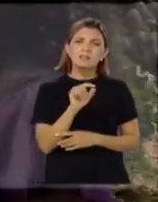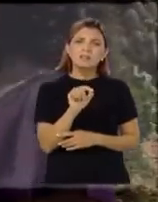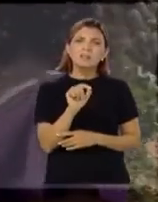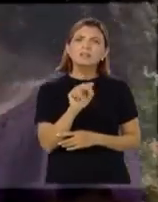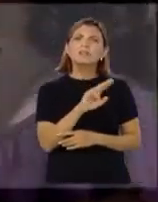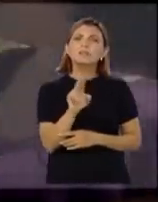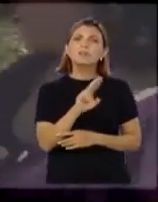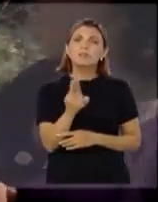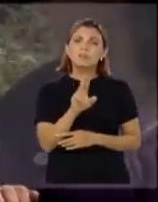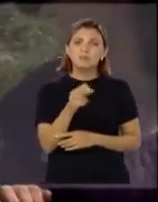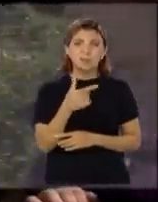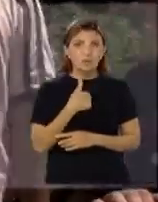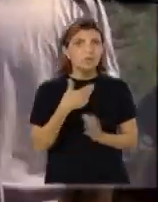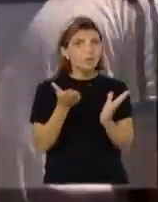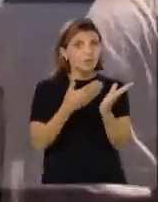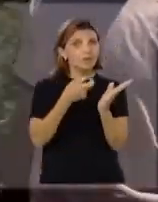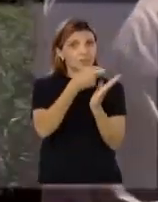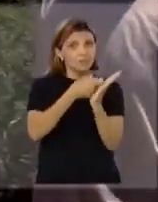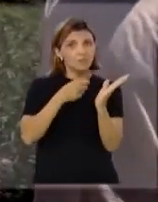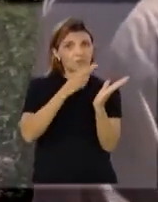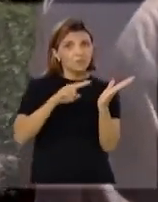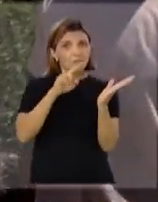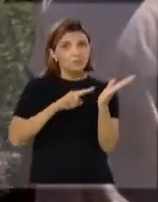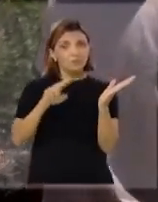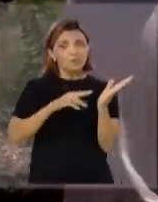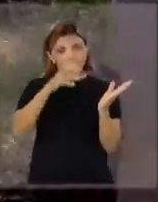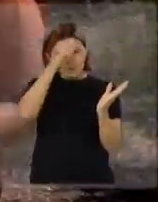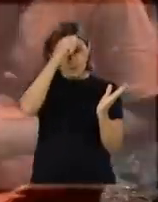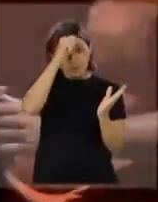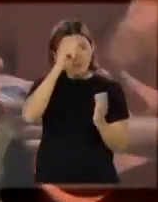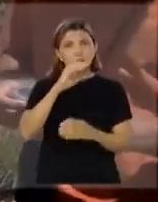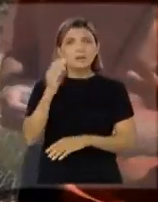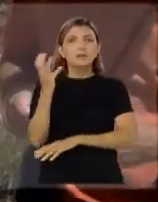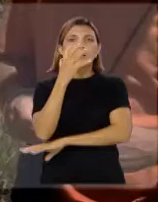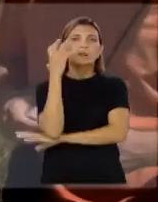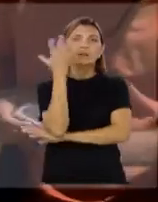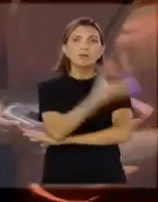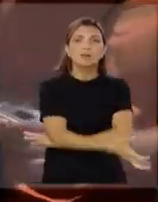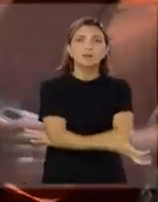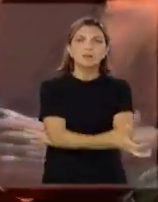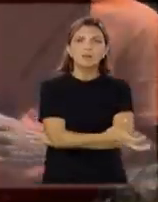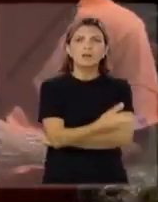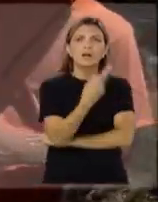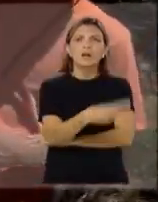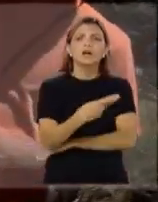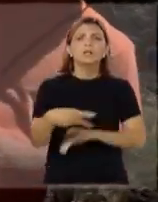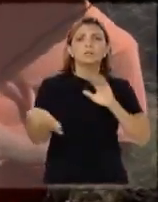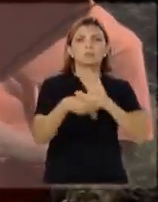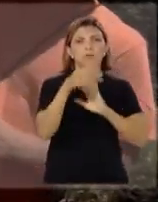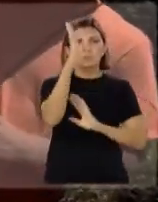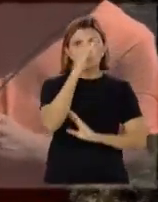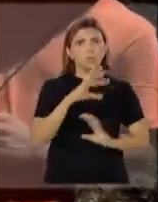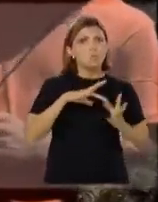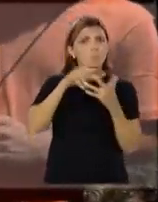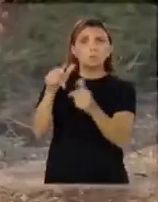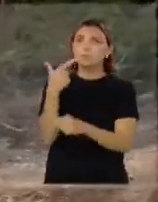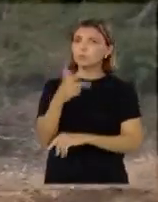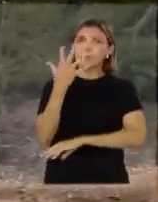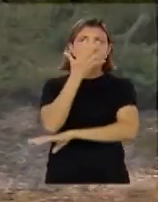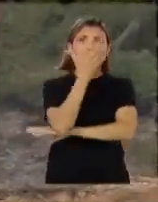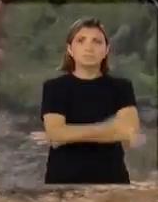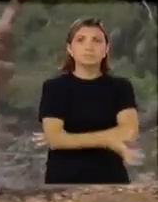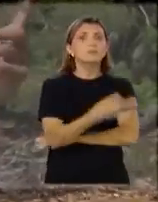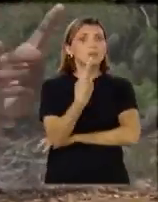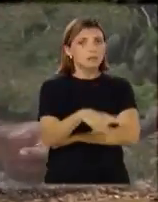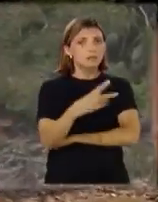Não é só você que sabe dessas coisas. É, você andou fuçando no meu caderno. É, mas sabe o que eu aprendi, JP? Que a Caatinga é um tipo de floresta que só tem no Brasil. Em